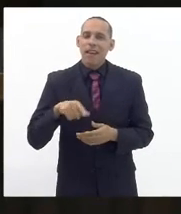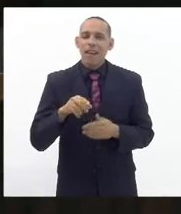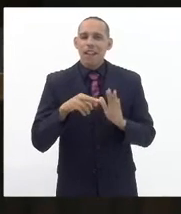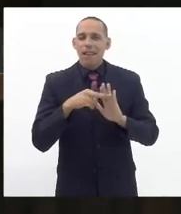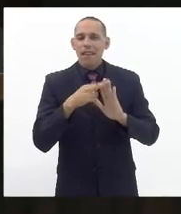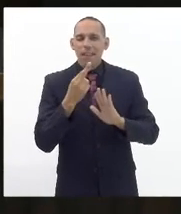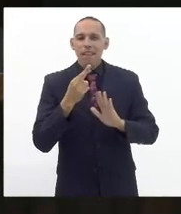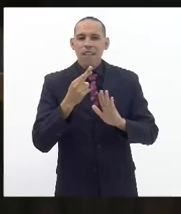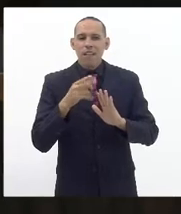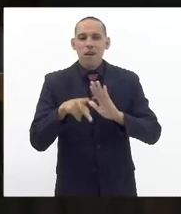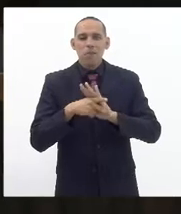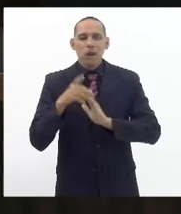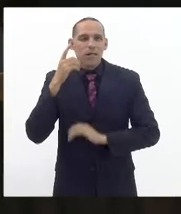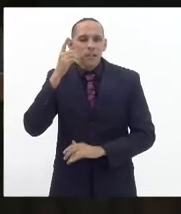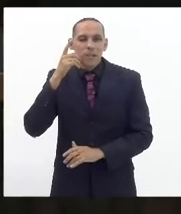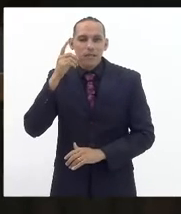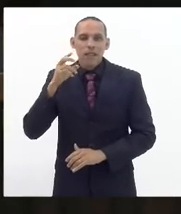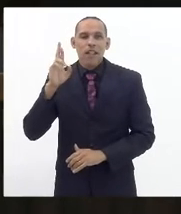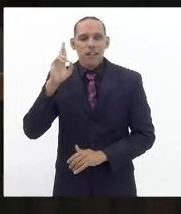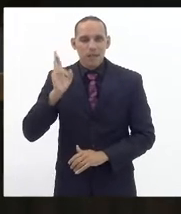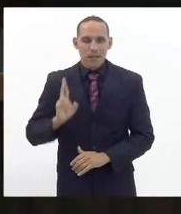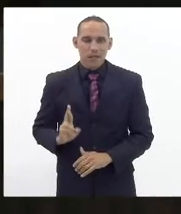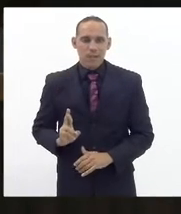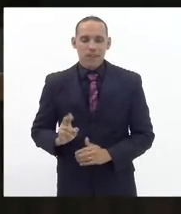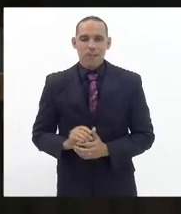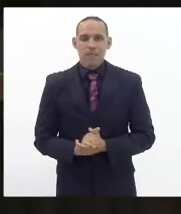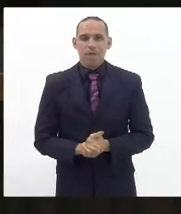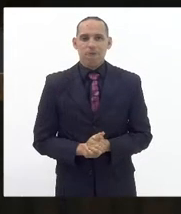da deputada Renata Souza.